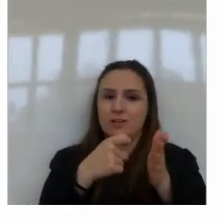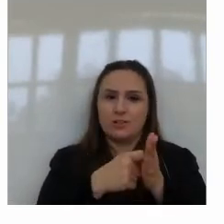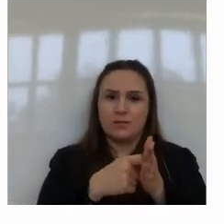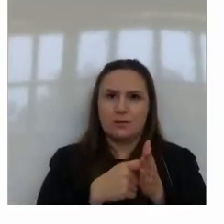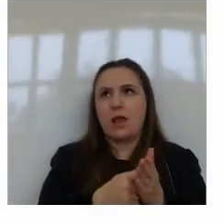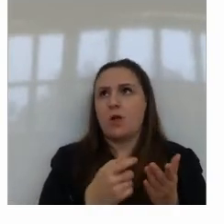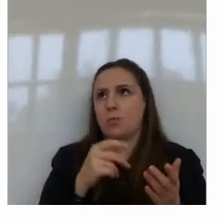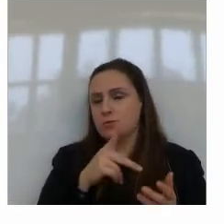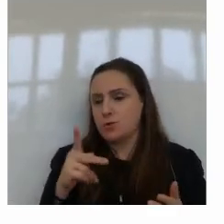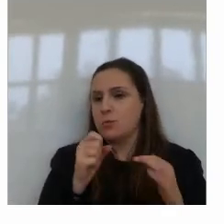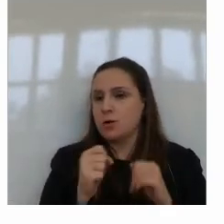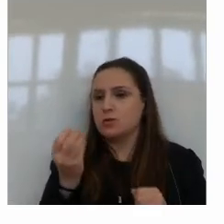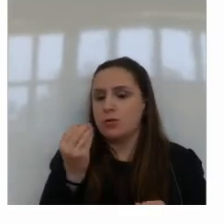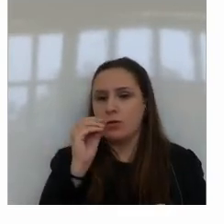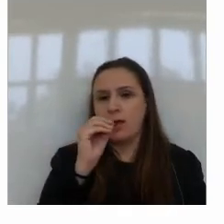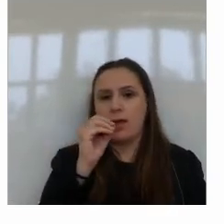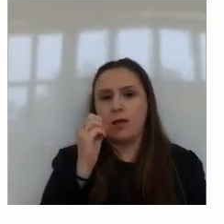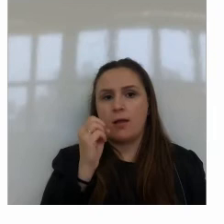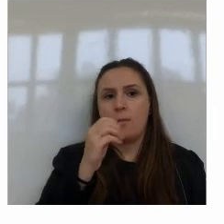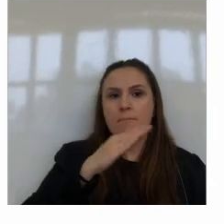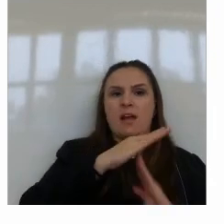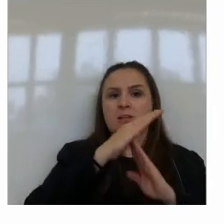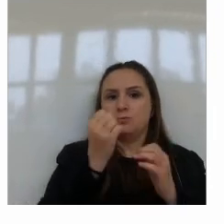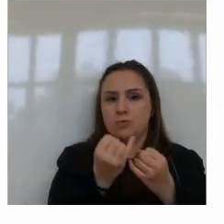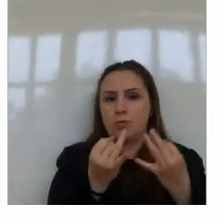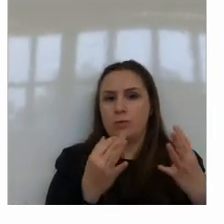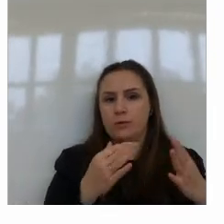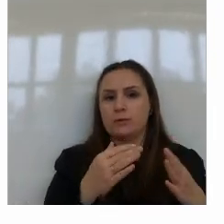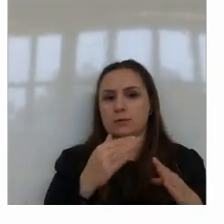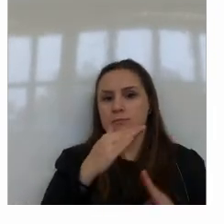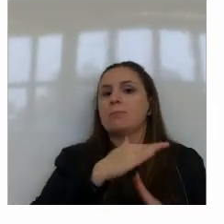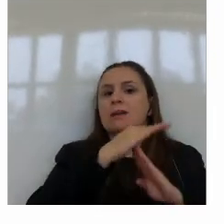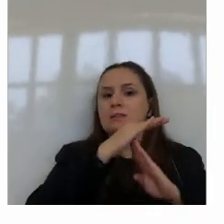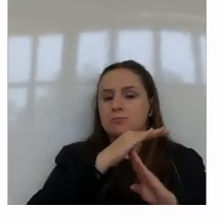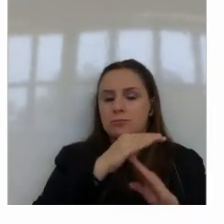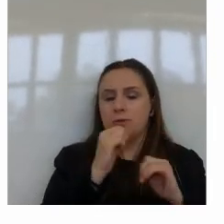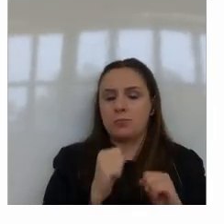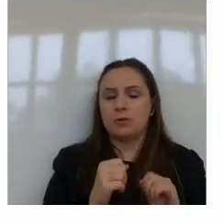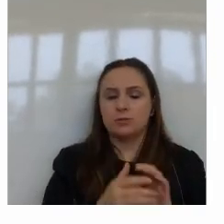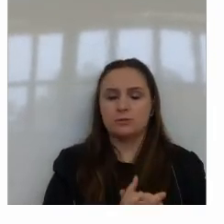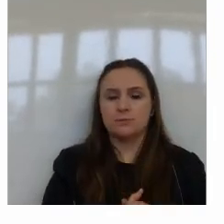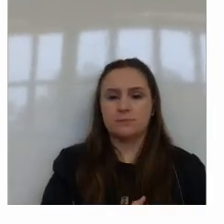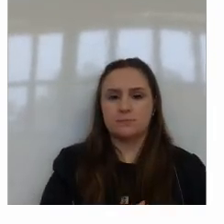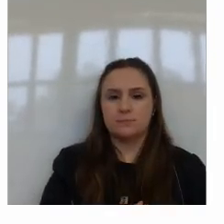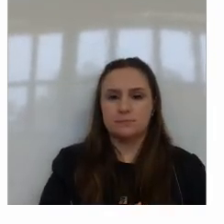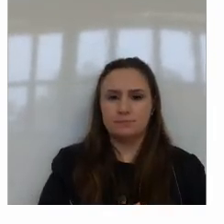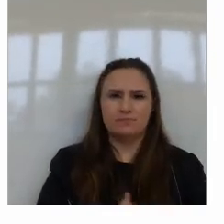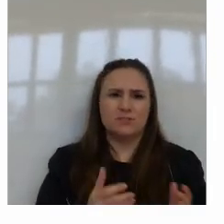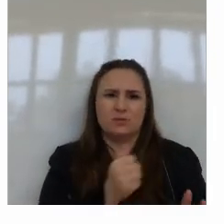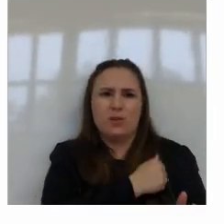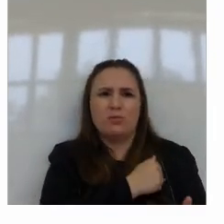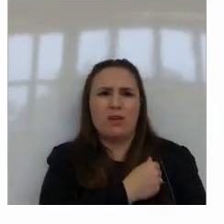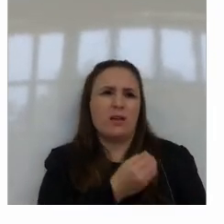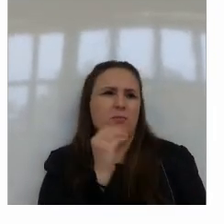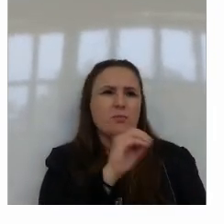E aqui o máximo de tentativas. Aqui o professor pode limitar o máximo de tentativas, caso o